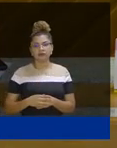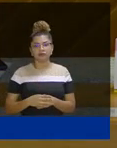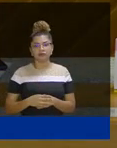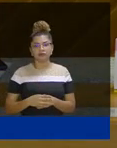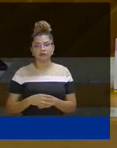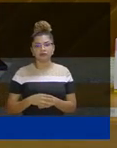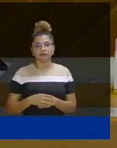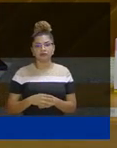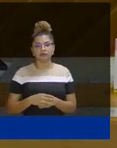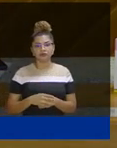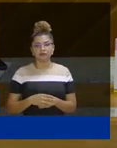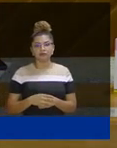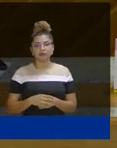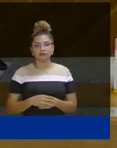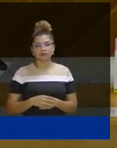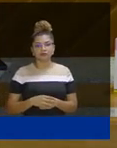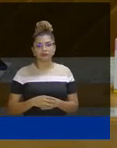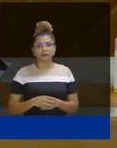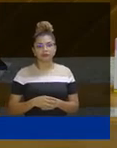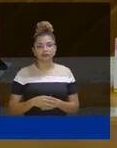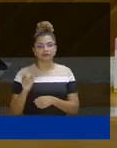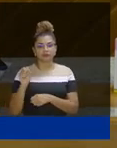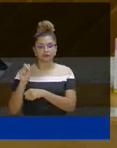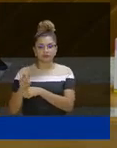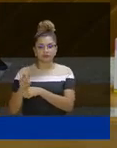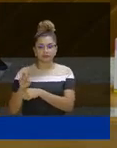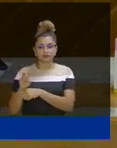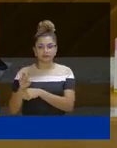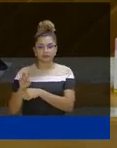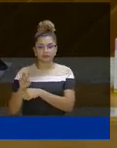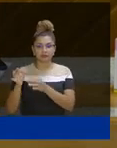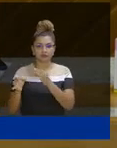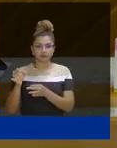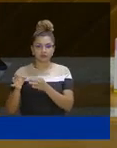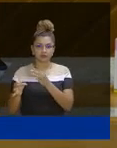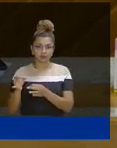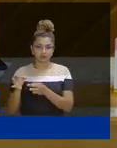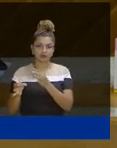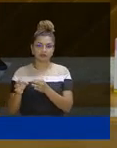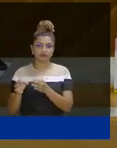10/9/2024. A vaga de juiz titular